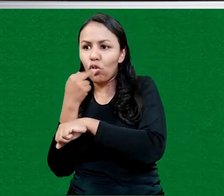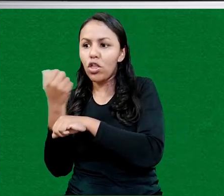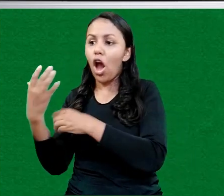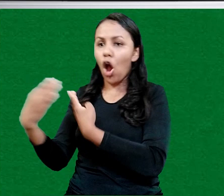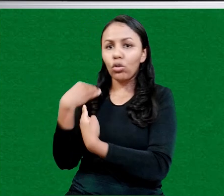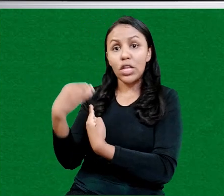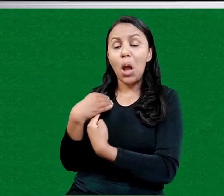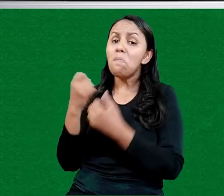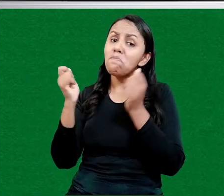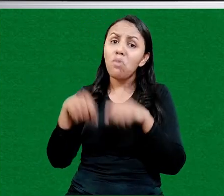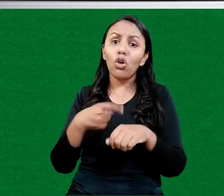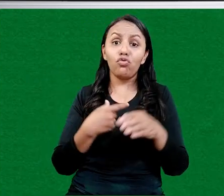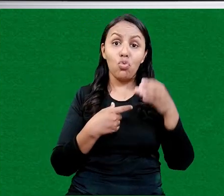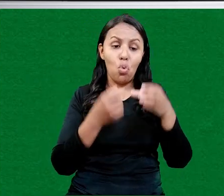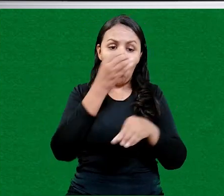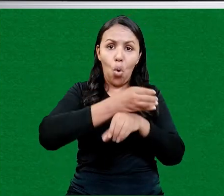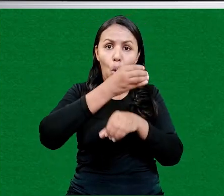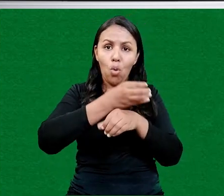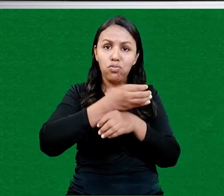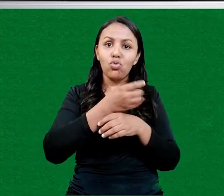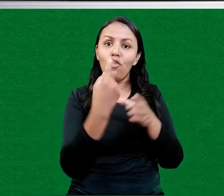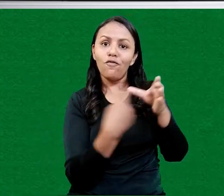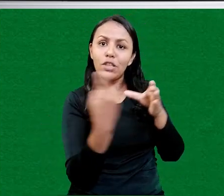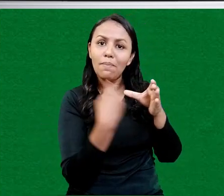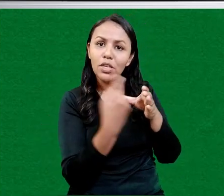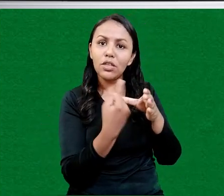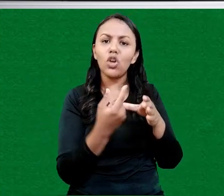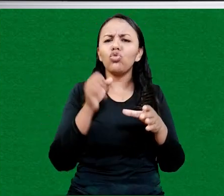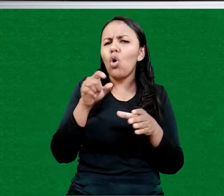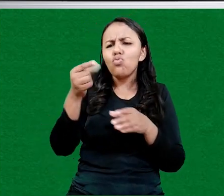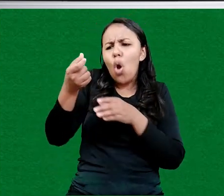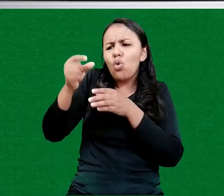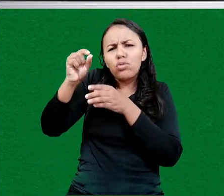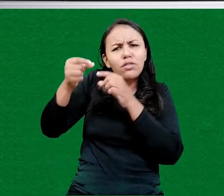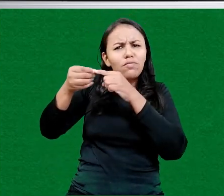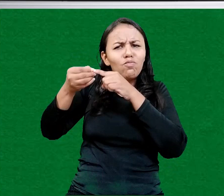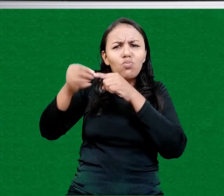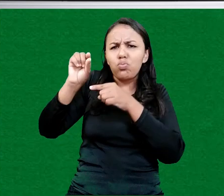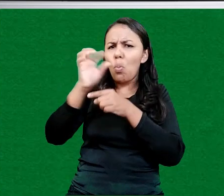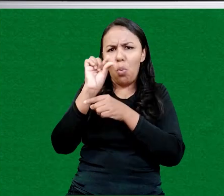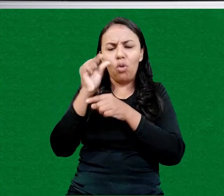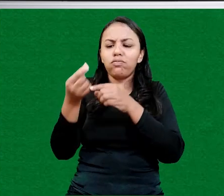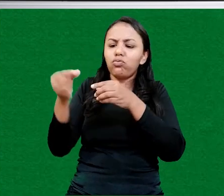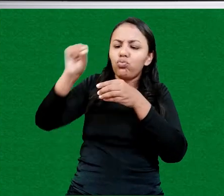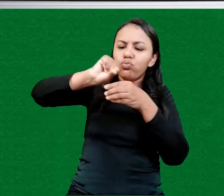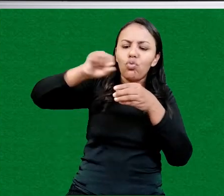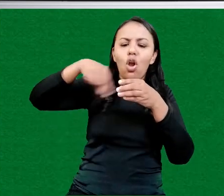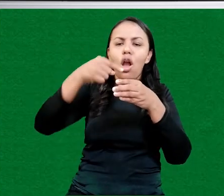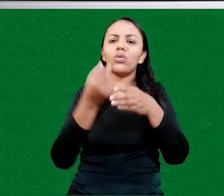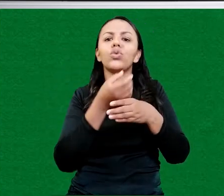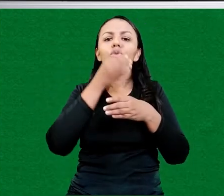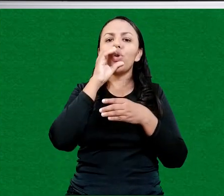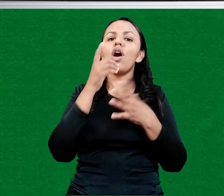do treinamento, colocar um copo com uma vitamina e coloca uma colherzinha rasa de maltodestrina, que ali você já vai começar o processo